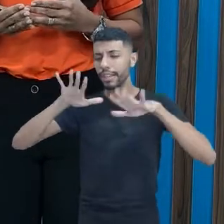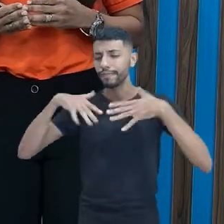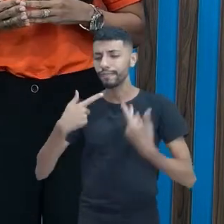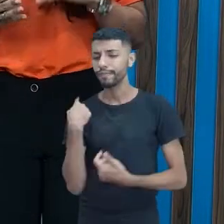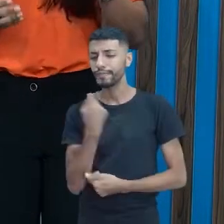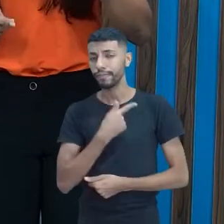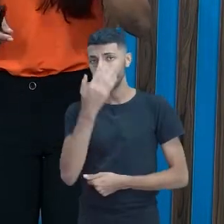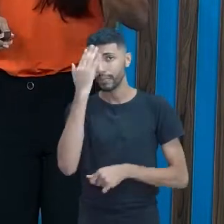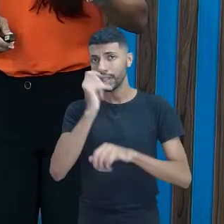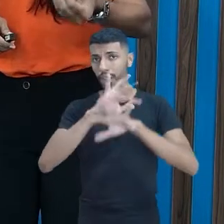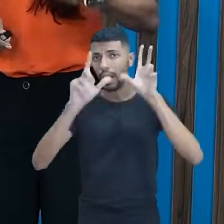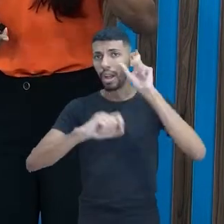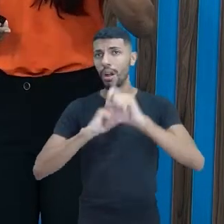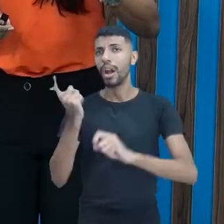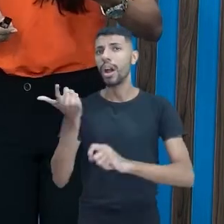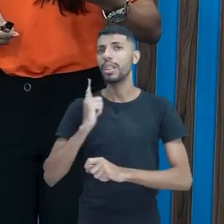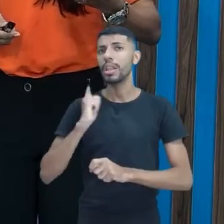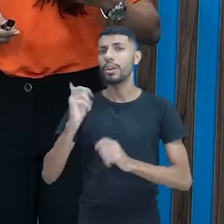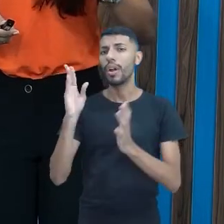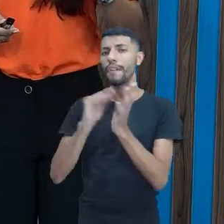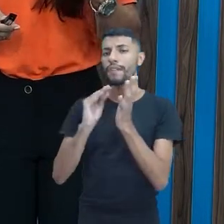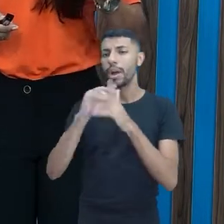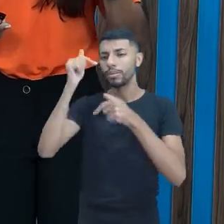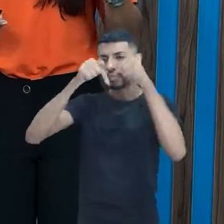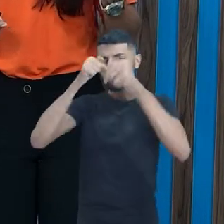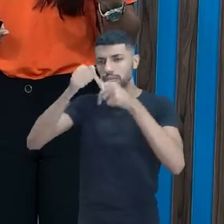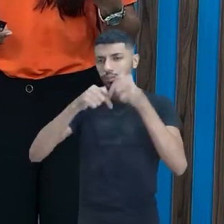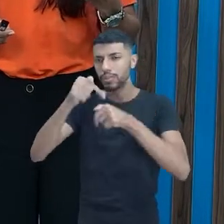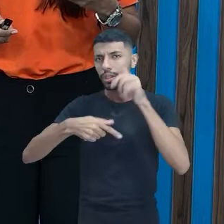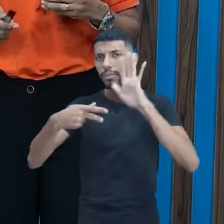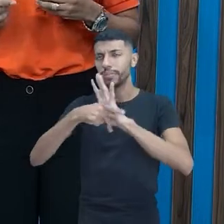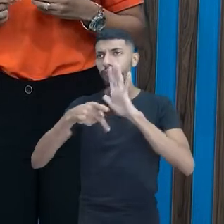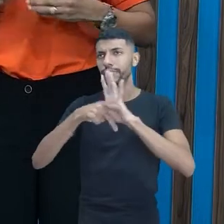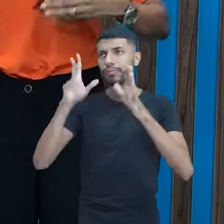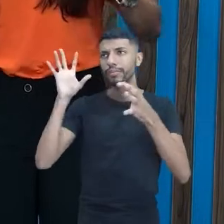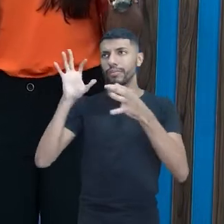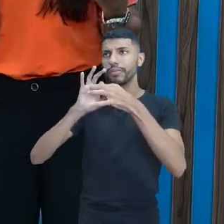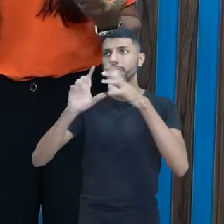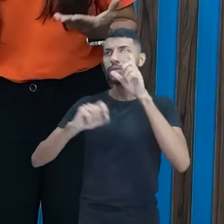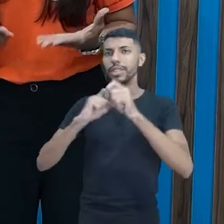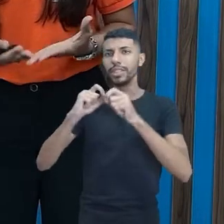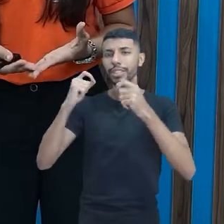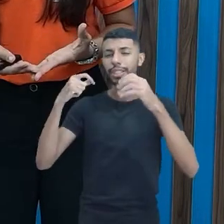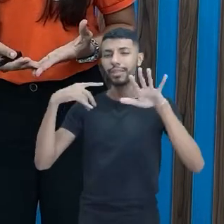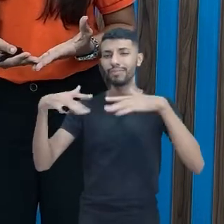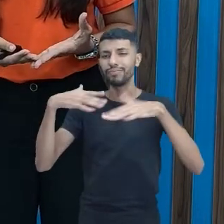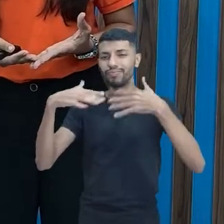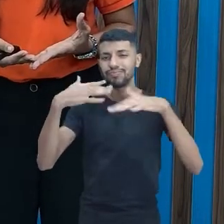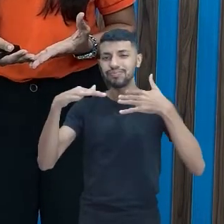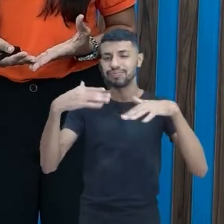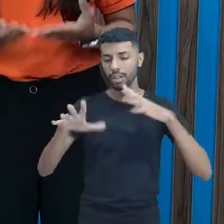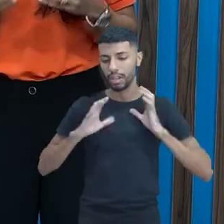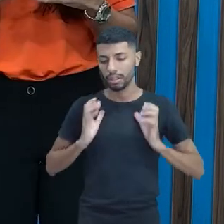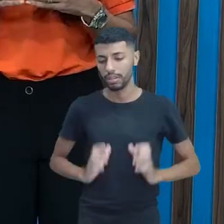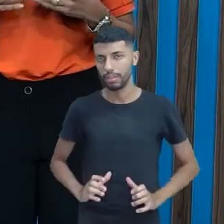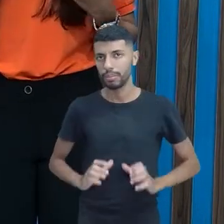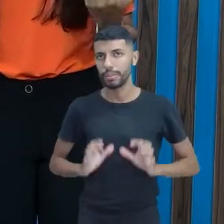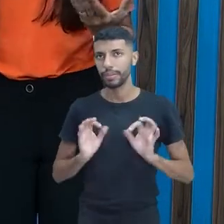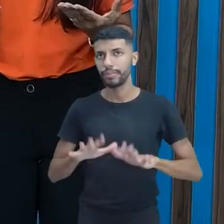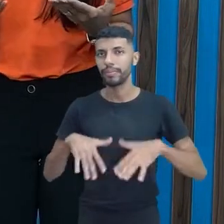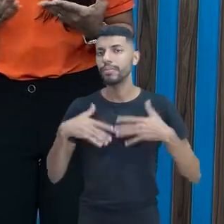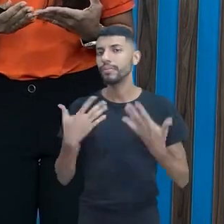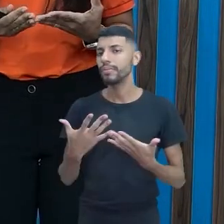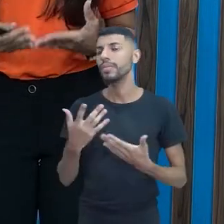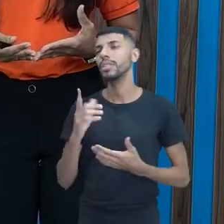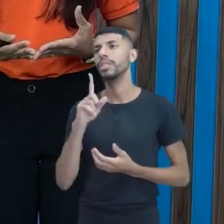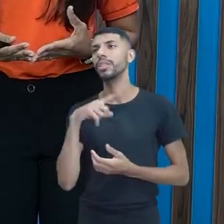entende que há um déficit de funcionamento, né, caracterizado pela desorganização comportamental. E nisso a